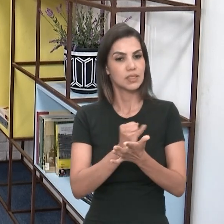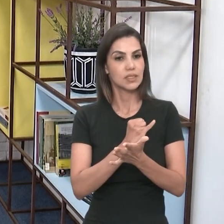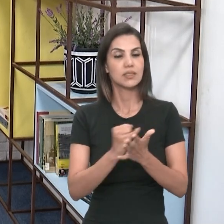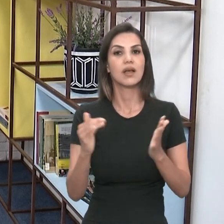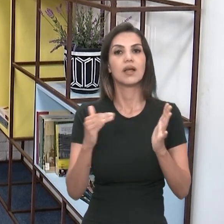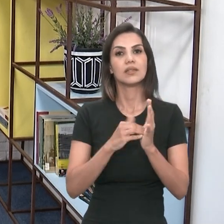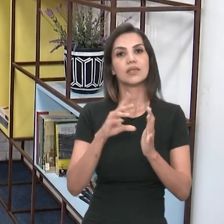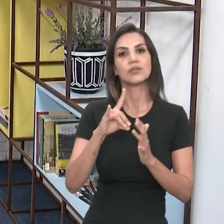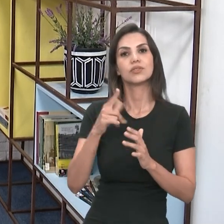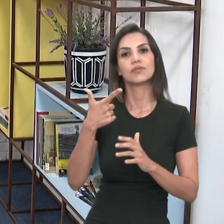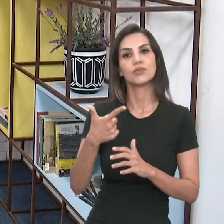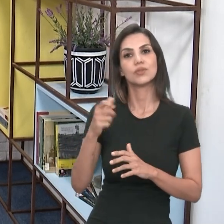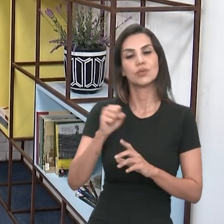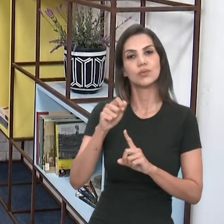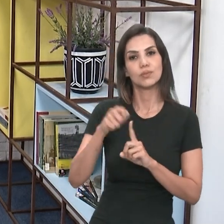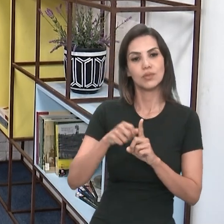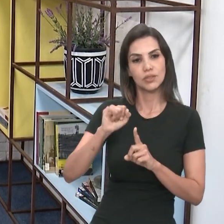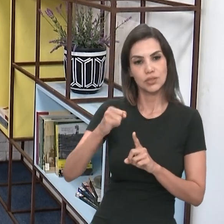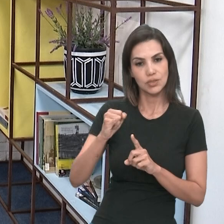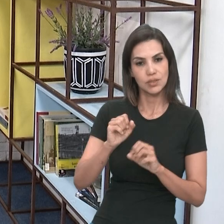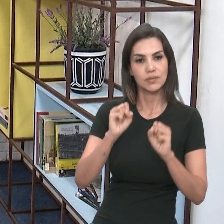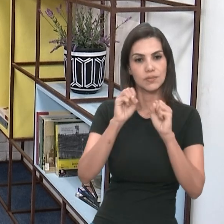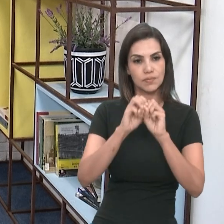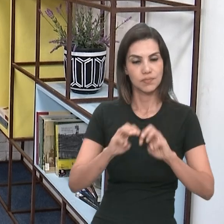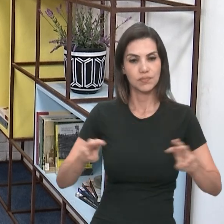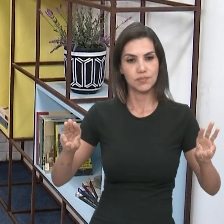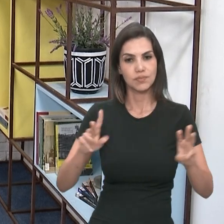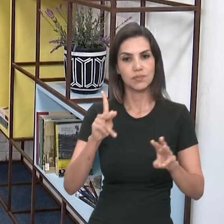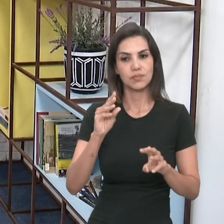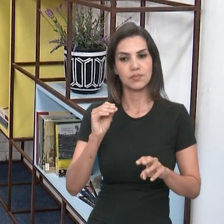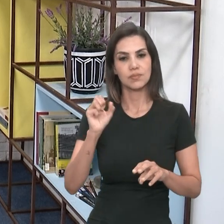dia 28 desse mês, pelo site